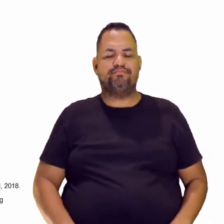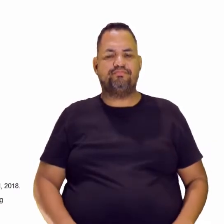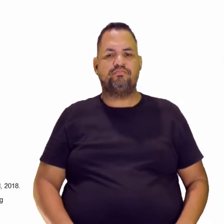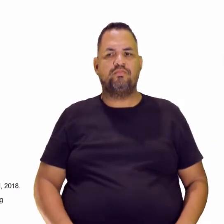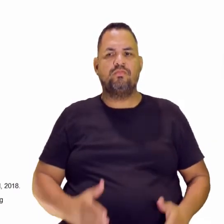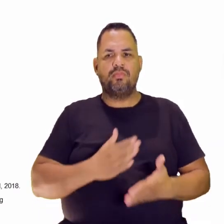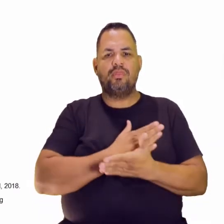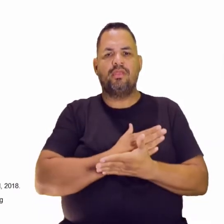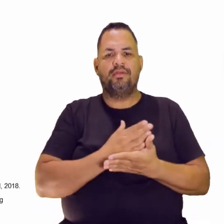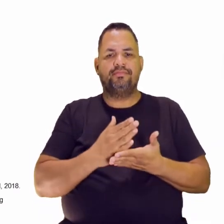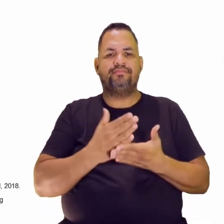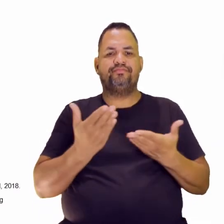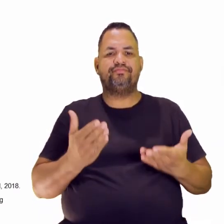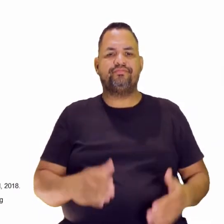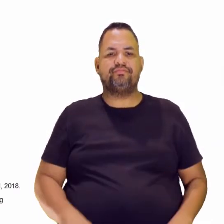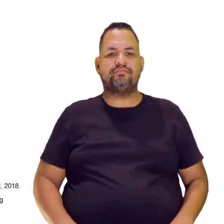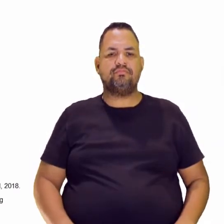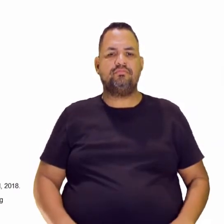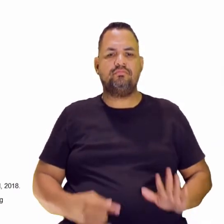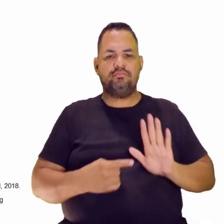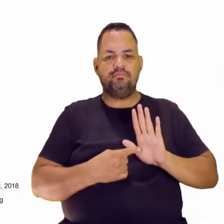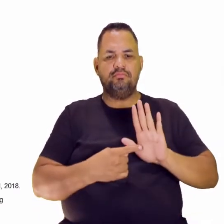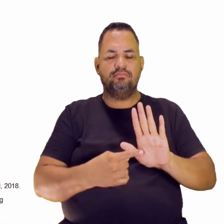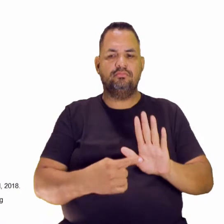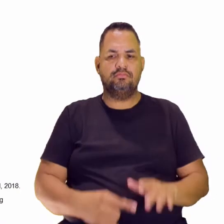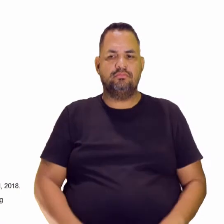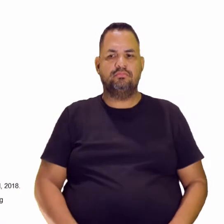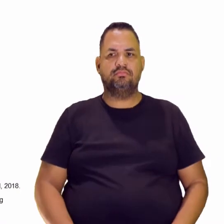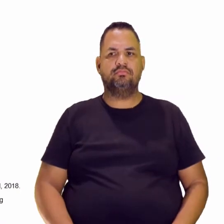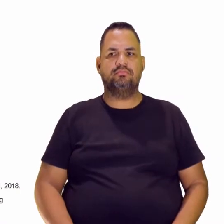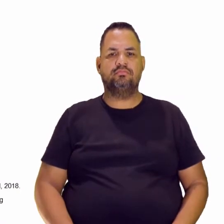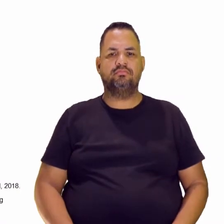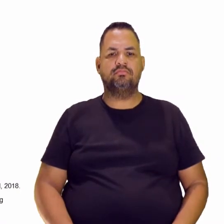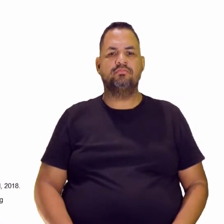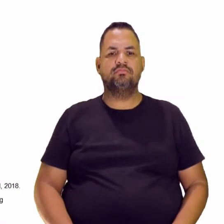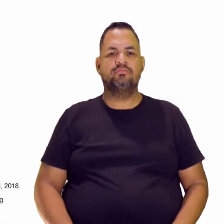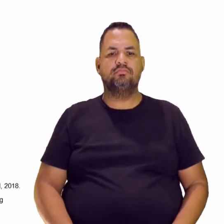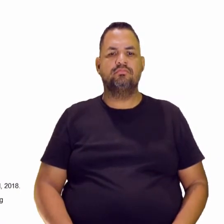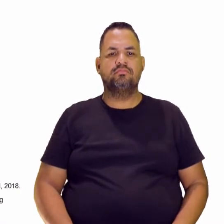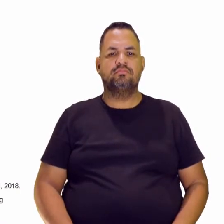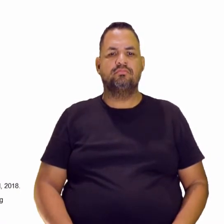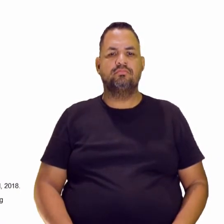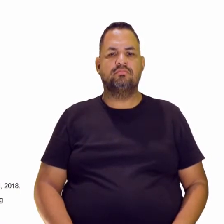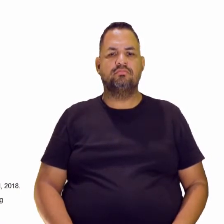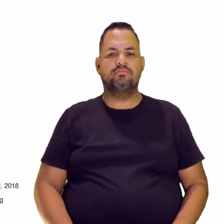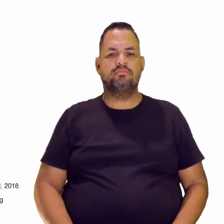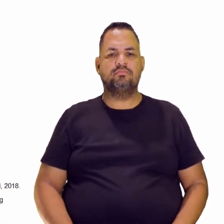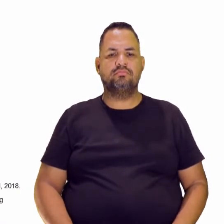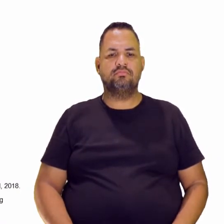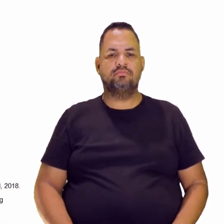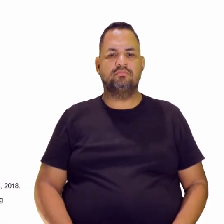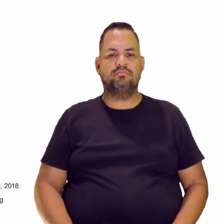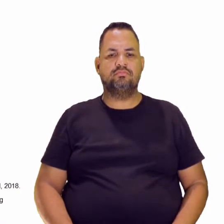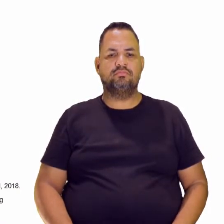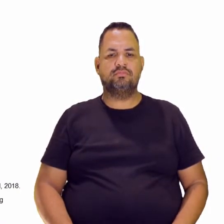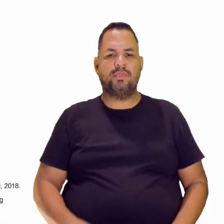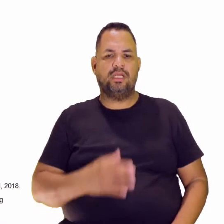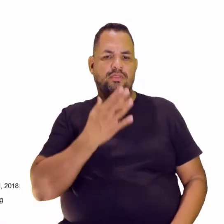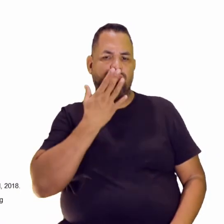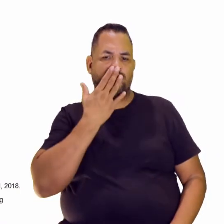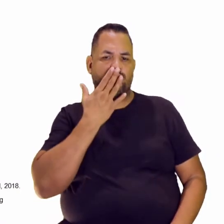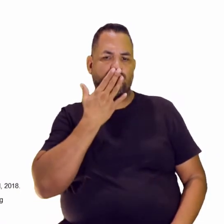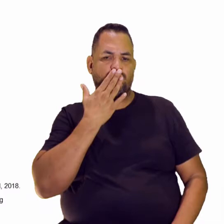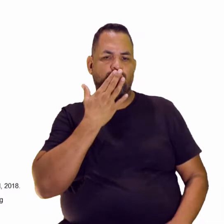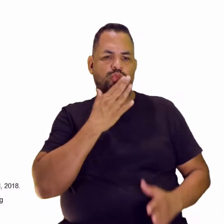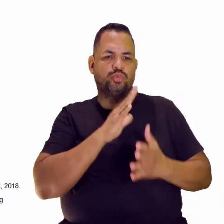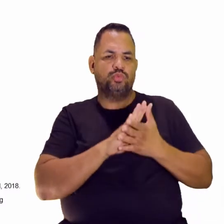ele começou a retratar, né? Então, as tonalidades sóbrias do